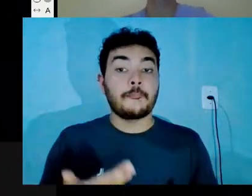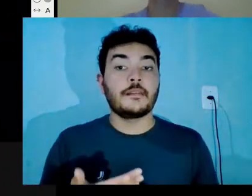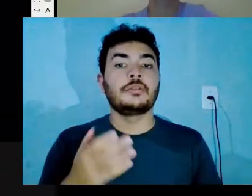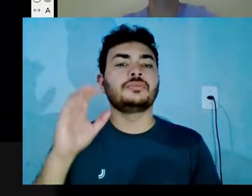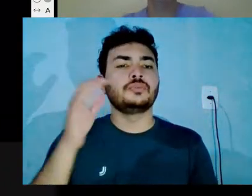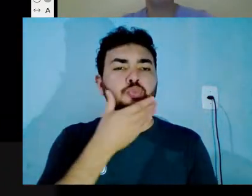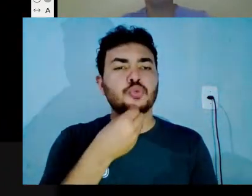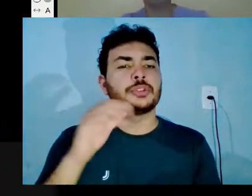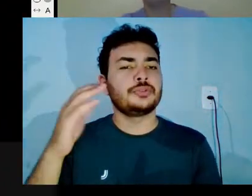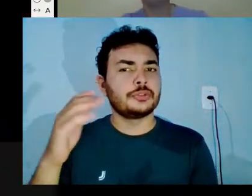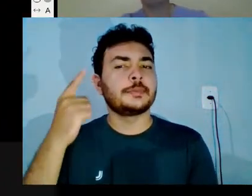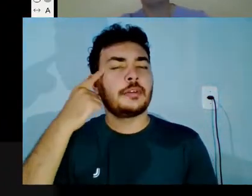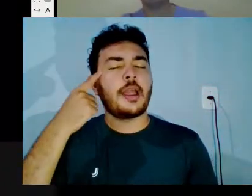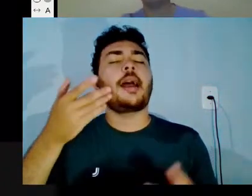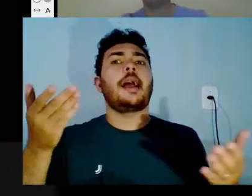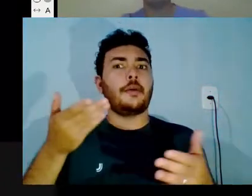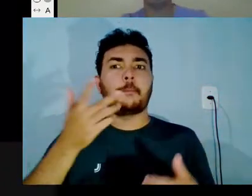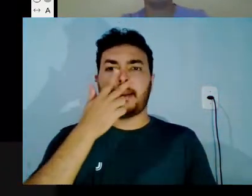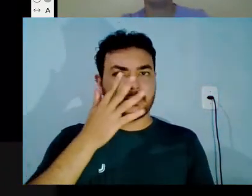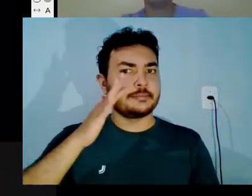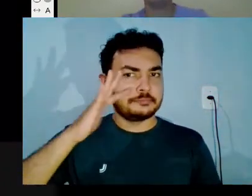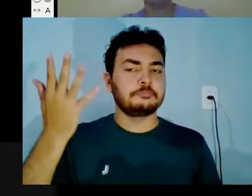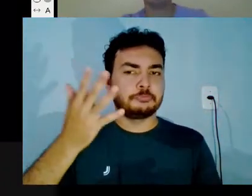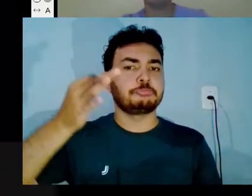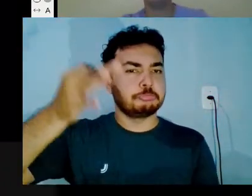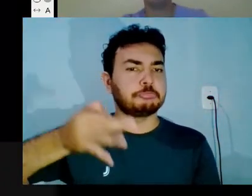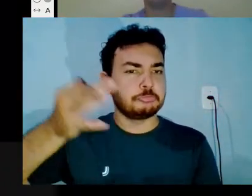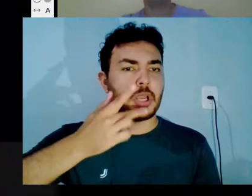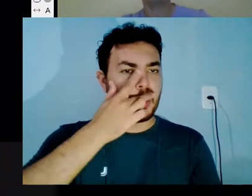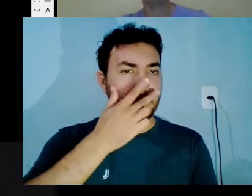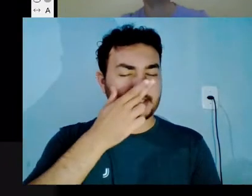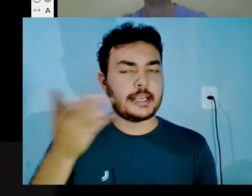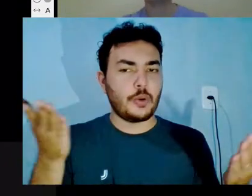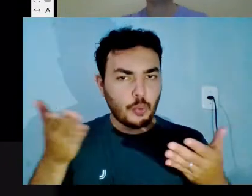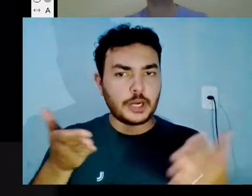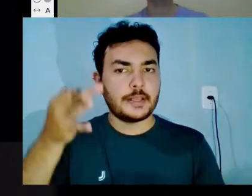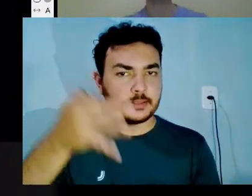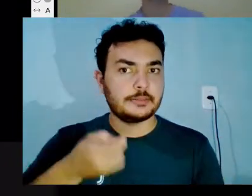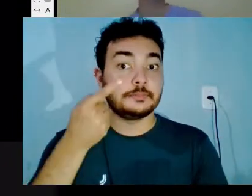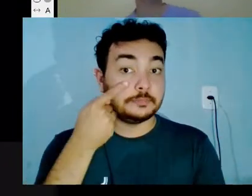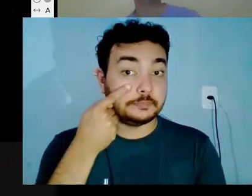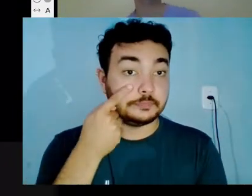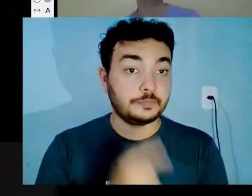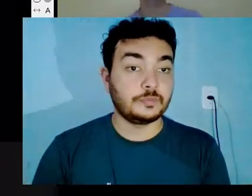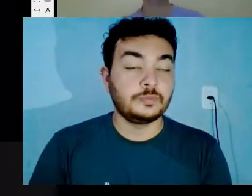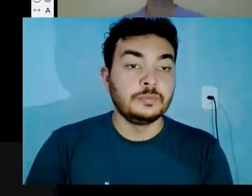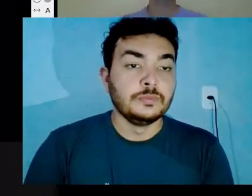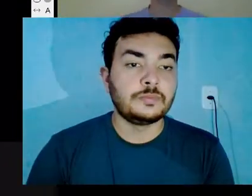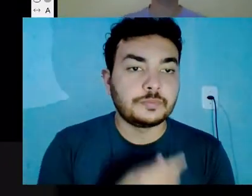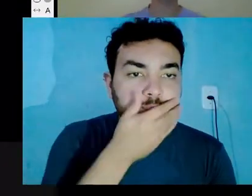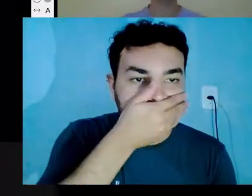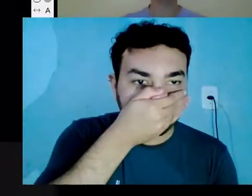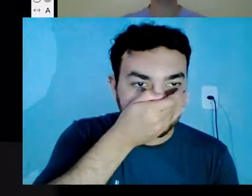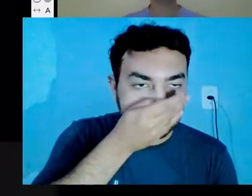iam resolver o problema, tá? Como os elétrons estão sendo compartilhados, a gente vai considerar a soma de uma simulação como